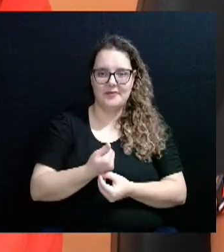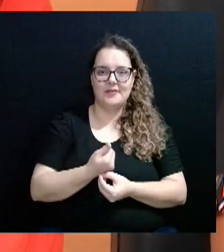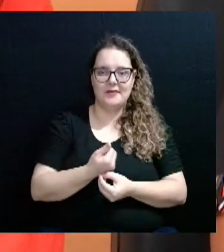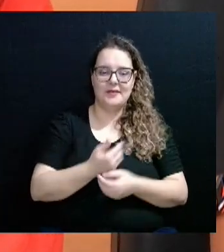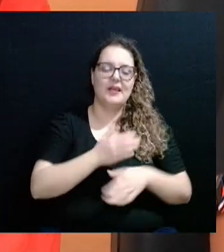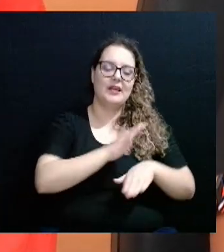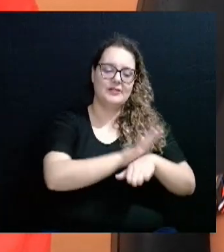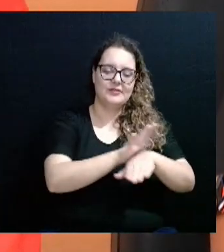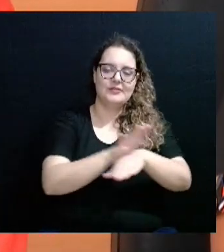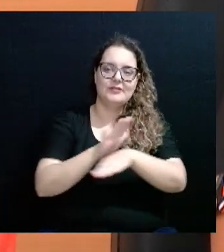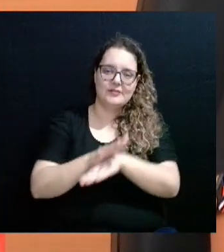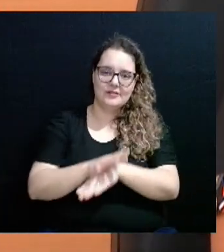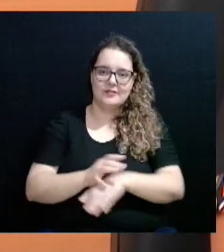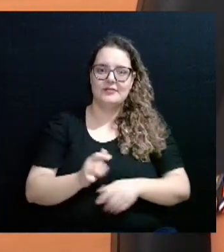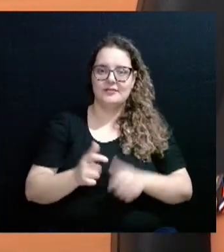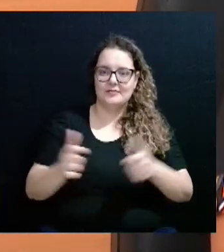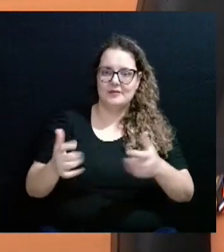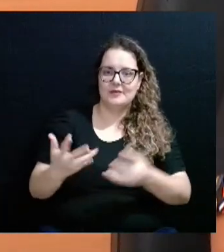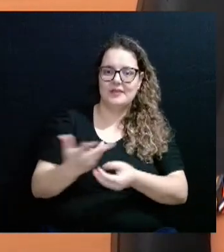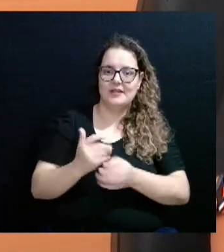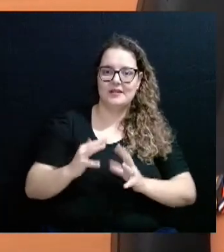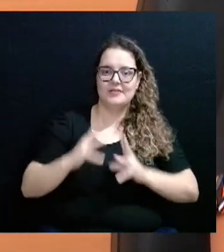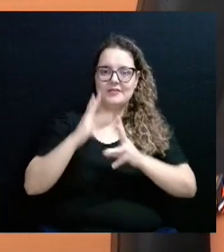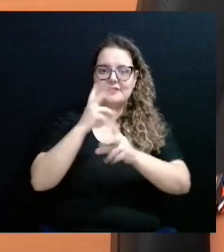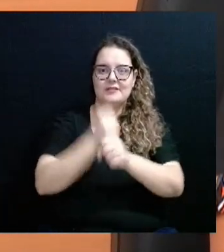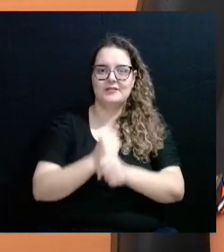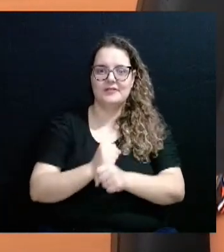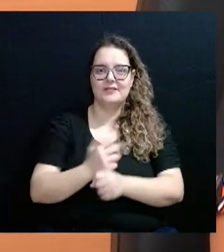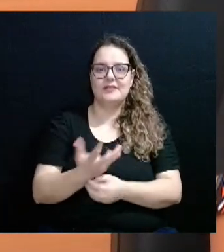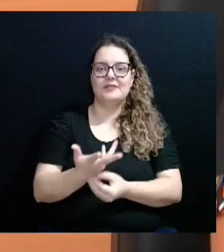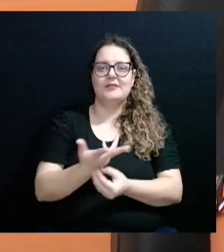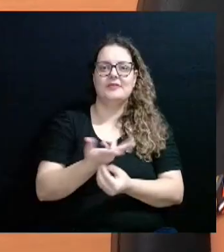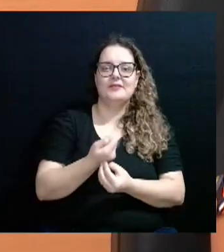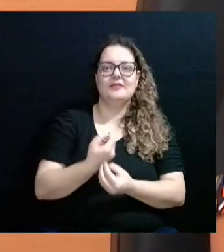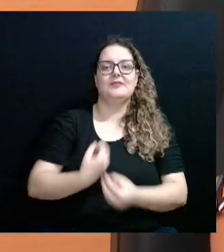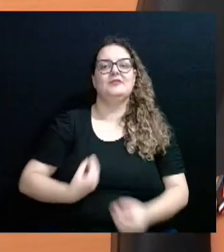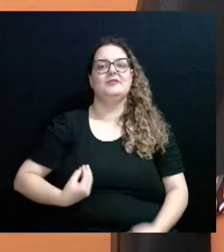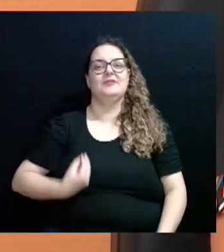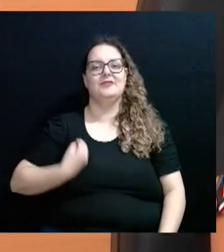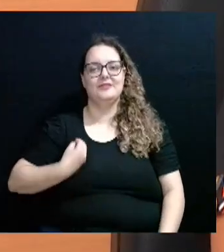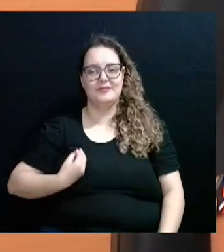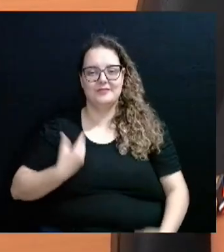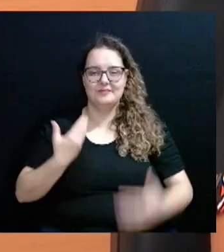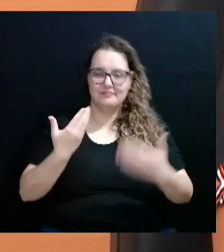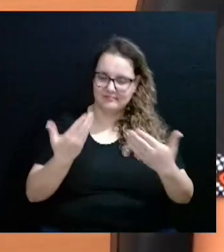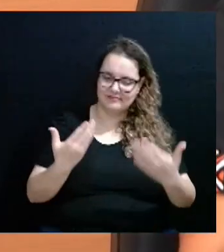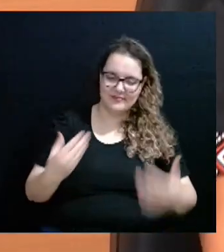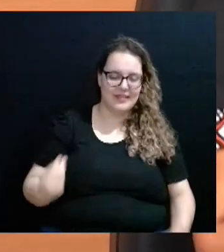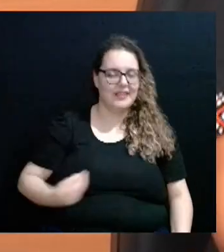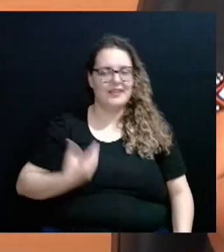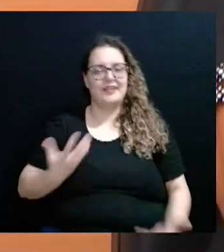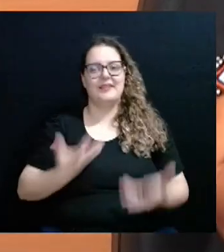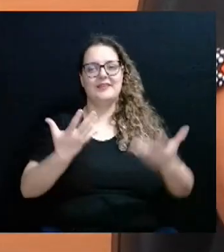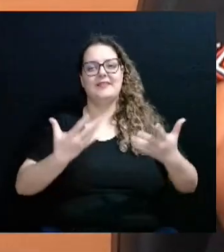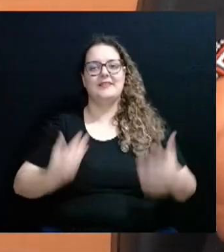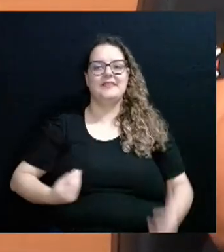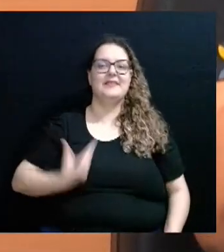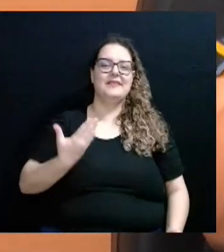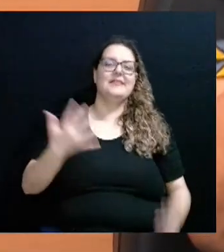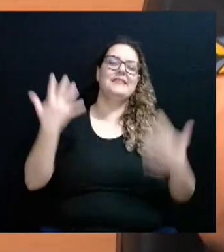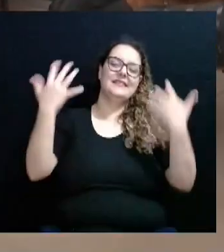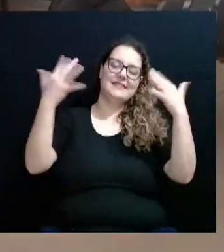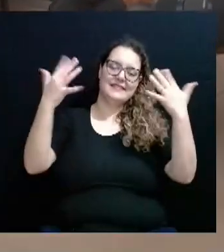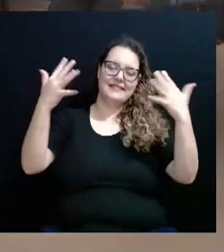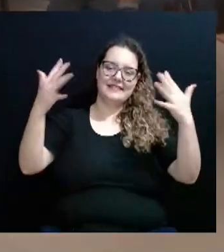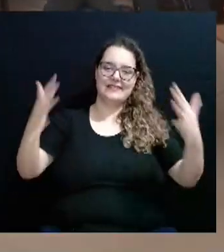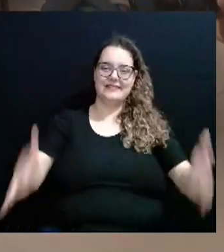maior arte de todas, a arte de viver. Então, viva a vida. Aê.